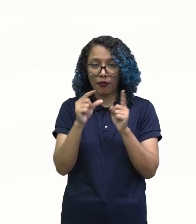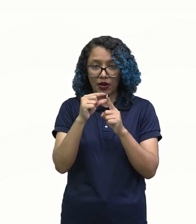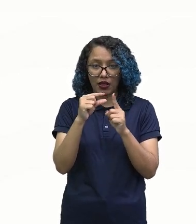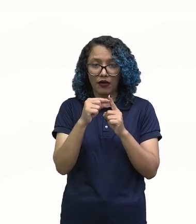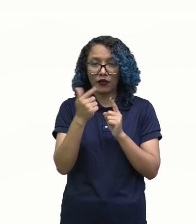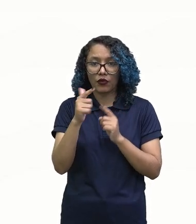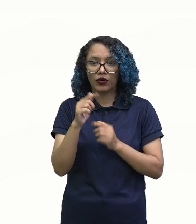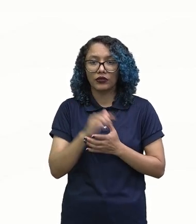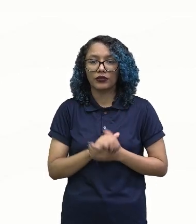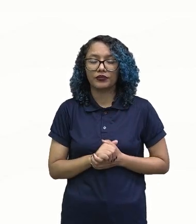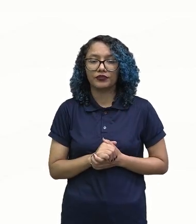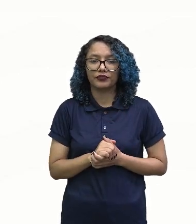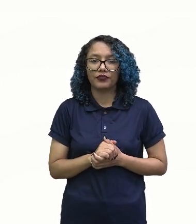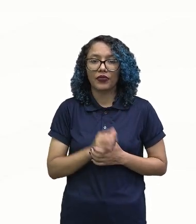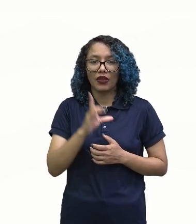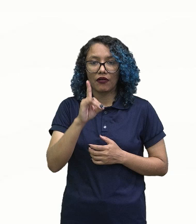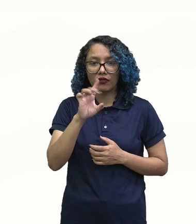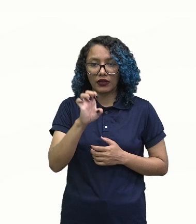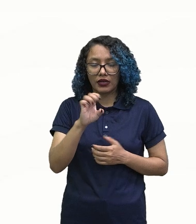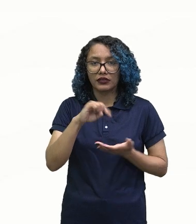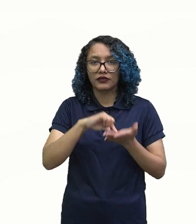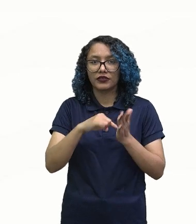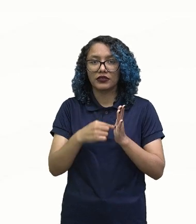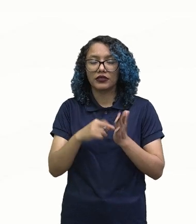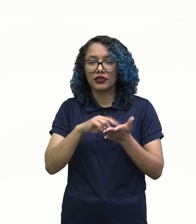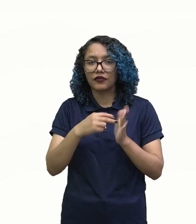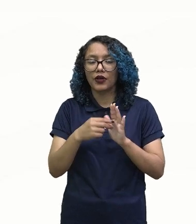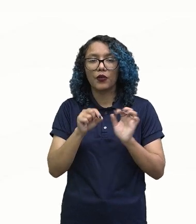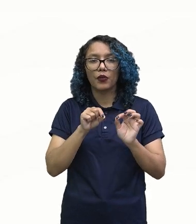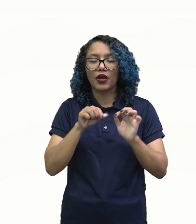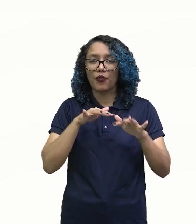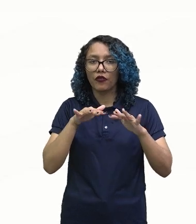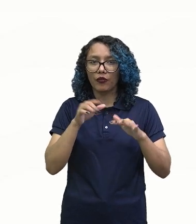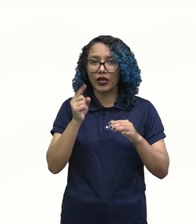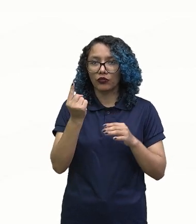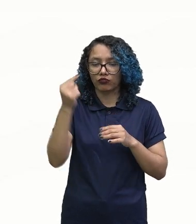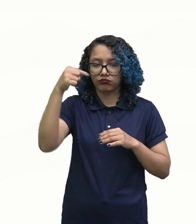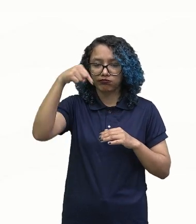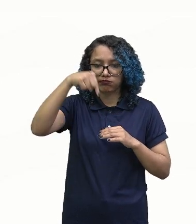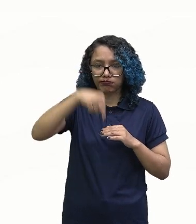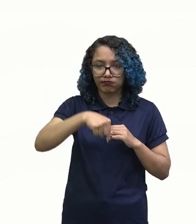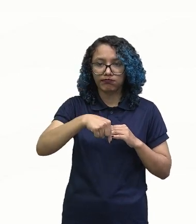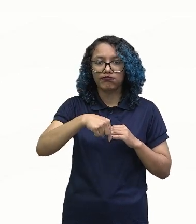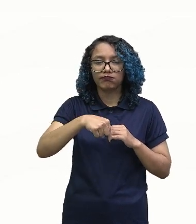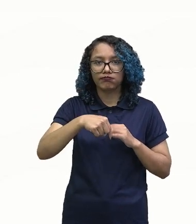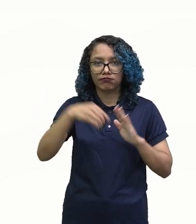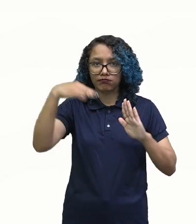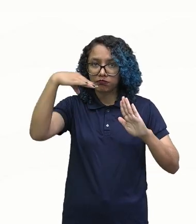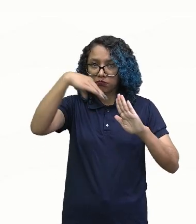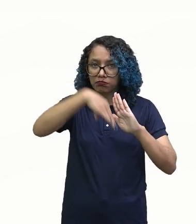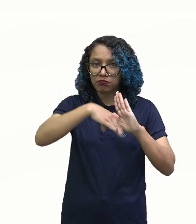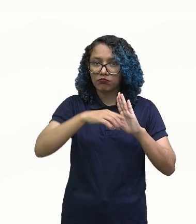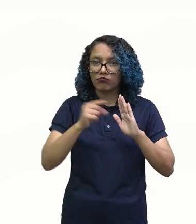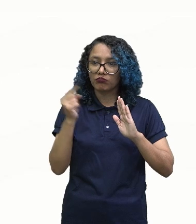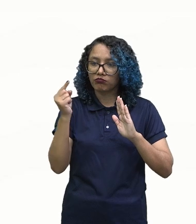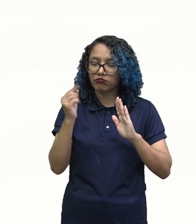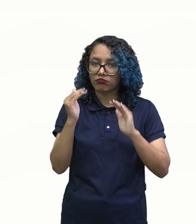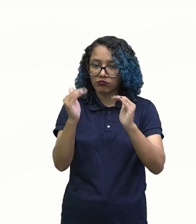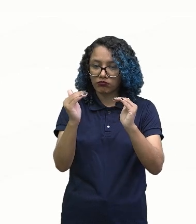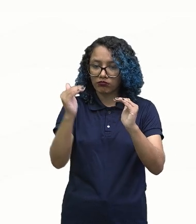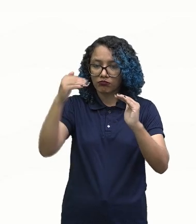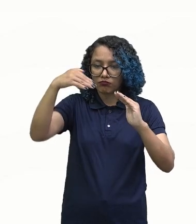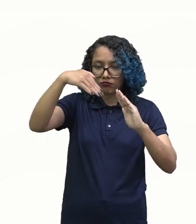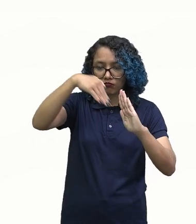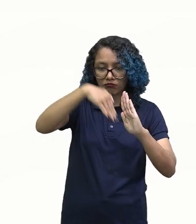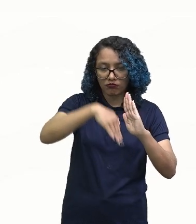temos o DI, movimento de cima para baixo, decrescer, decair, né? Observem bem aí, ó. Aí nós